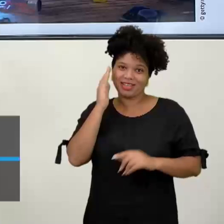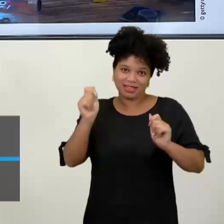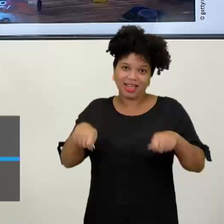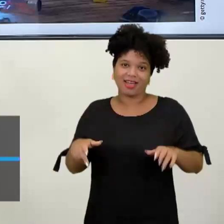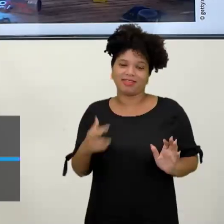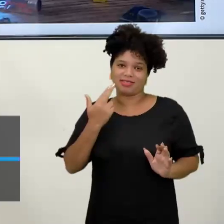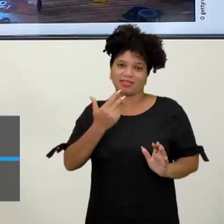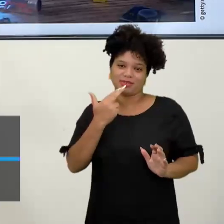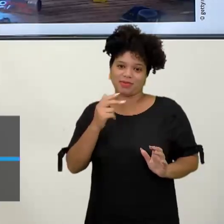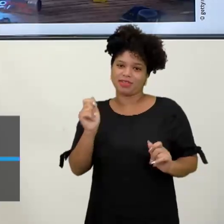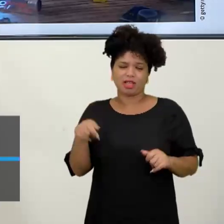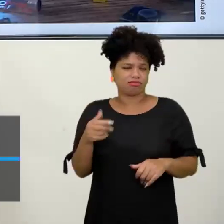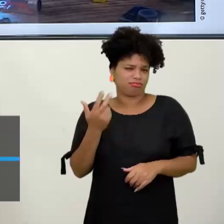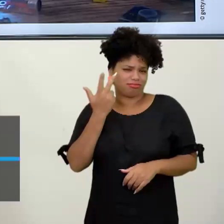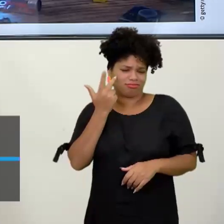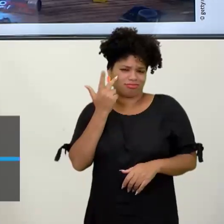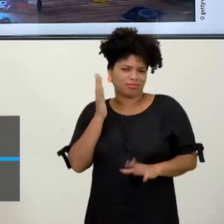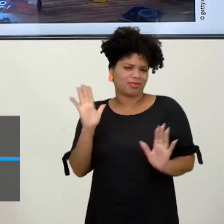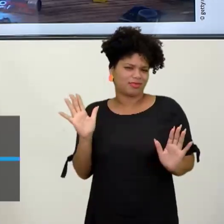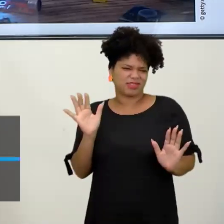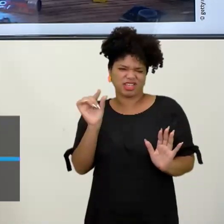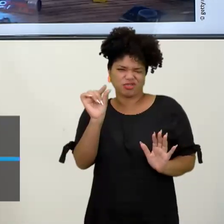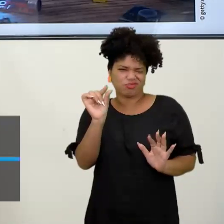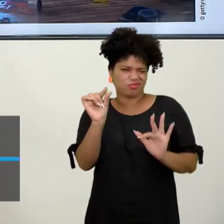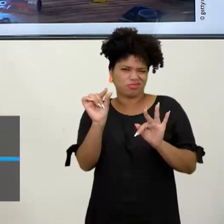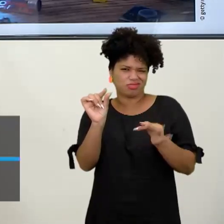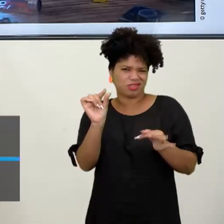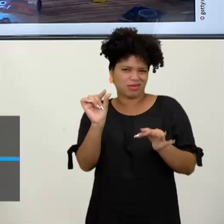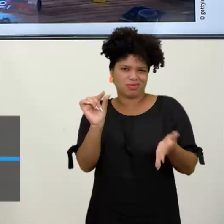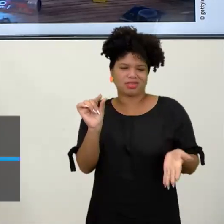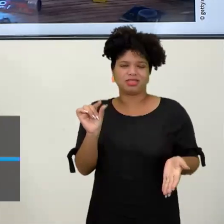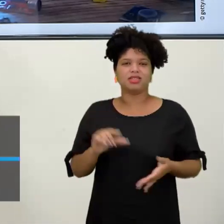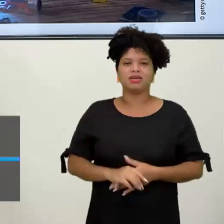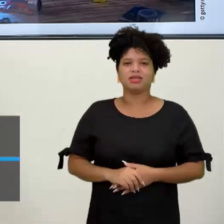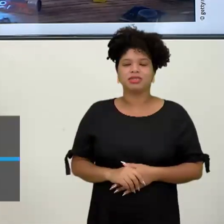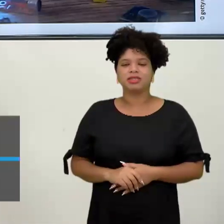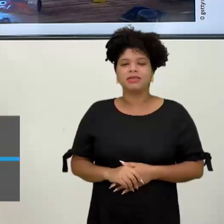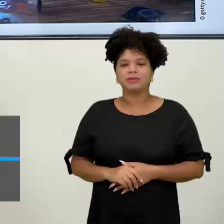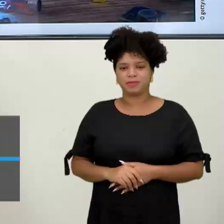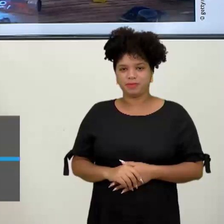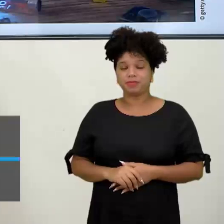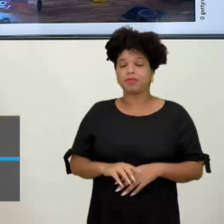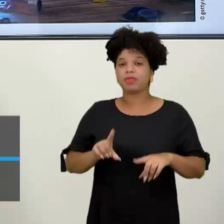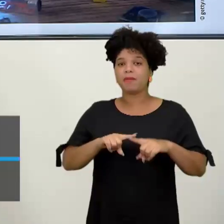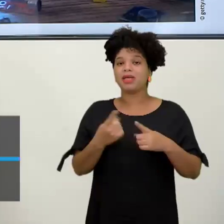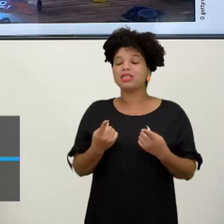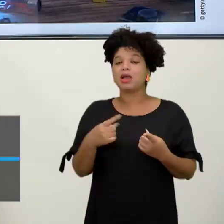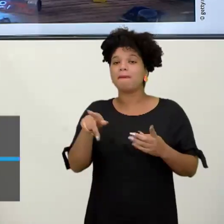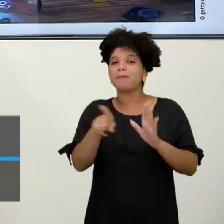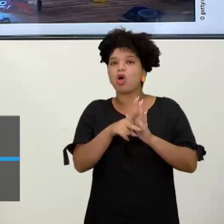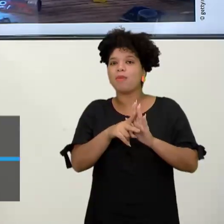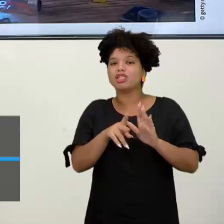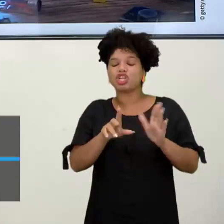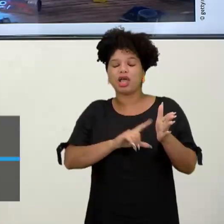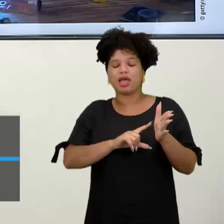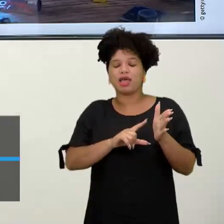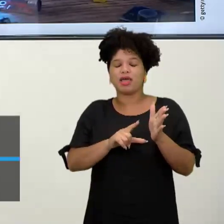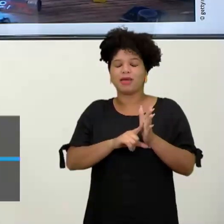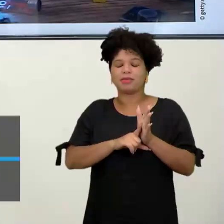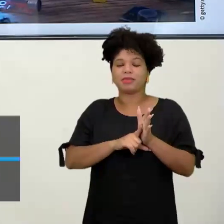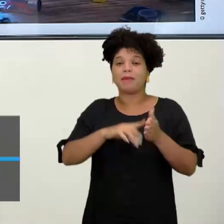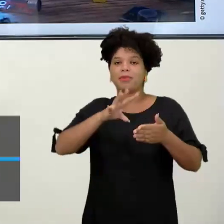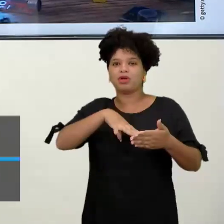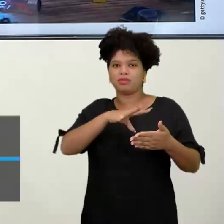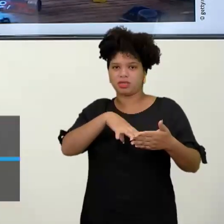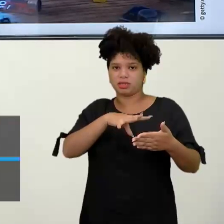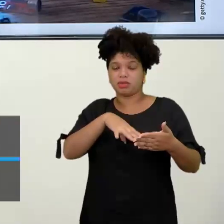falar. Isso é um mero detalhe. Isso é um mero detalhezinho assim, besta. A programação é a mesma coisa. Então você tem